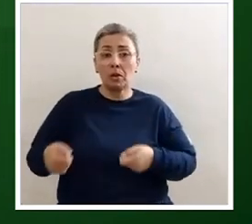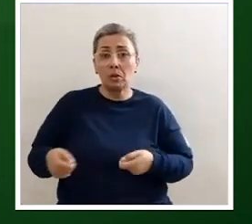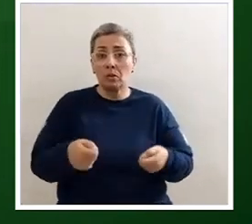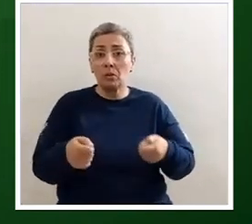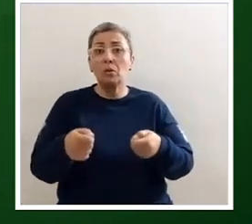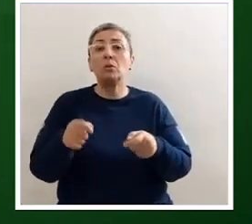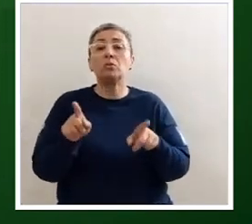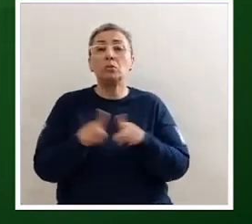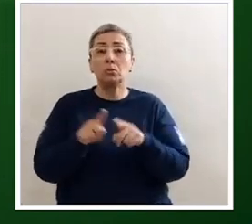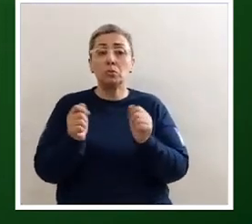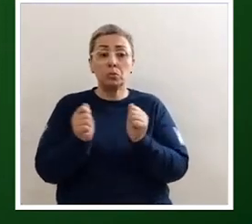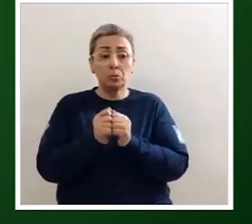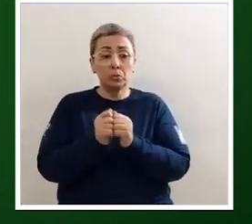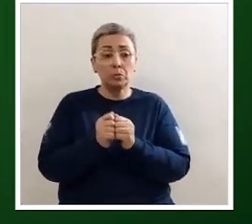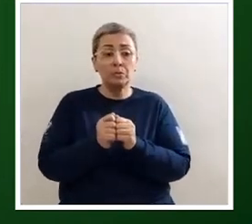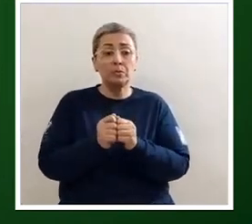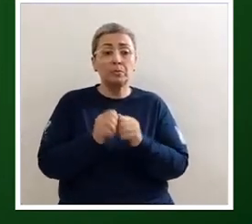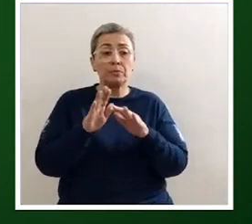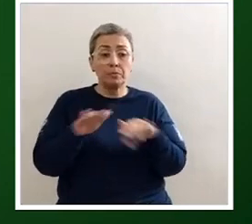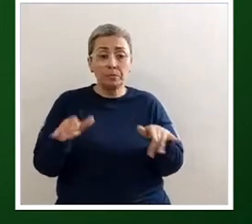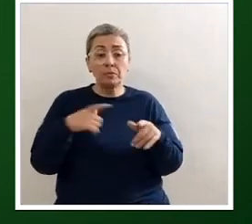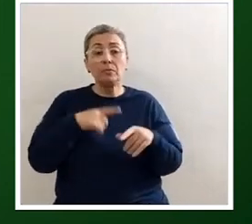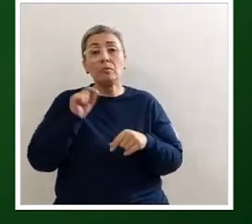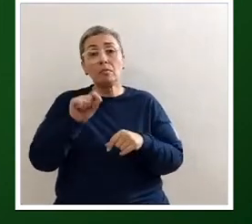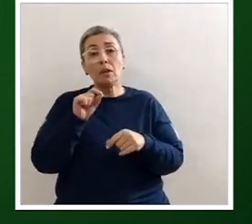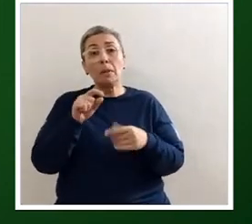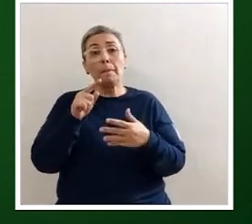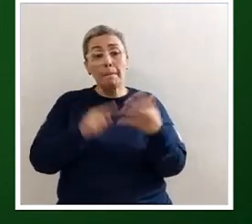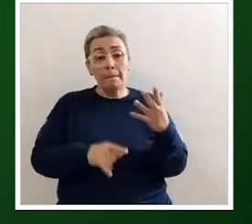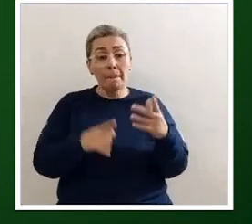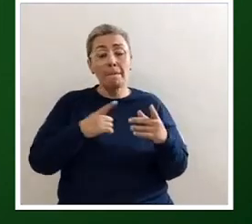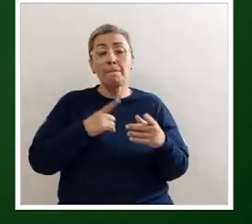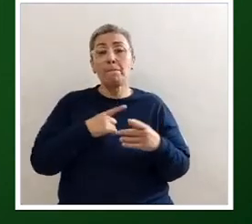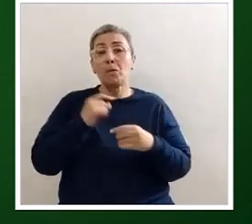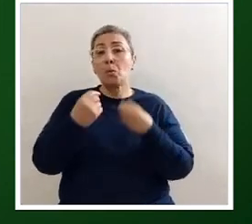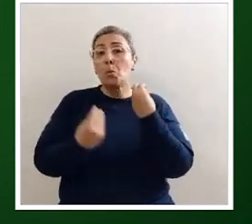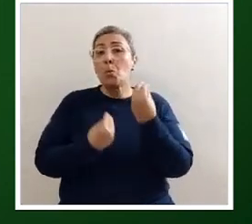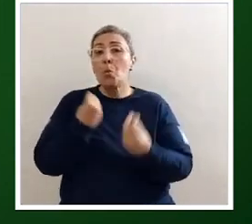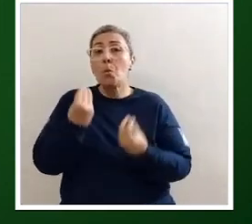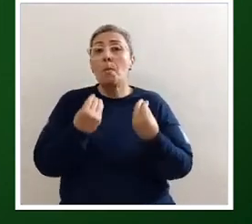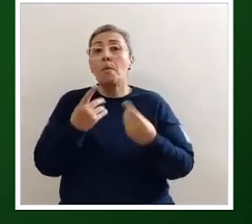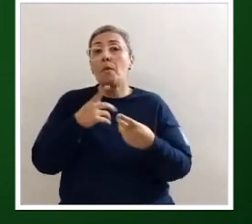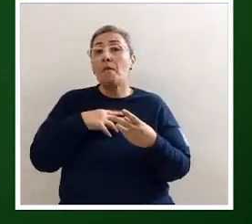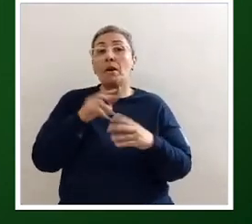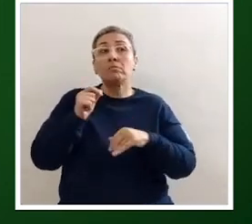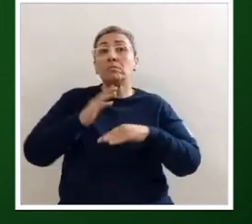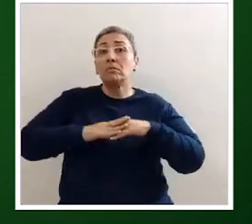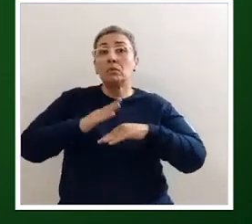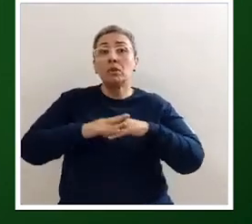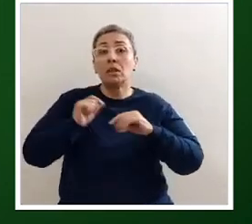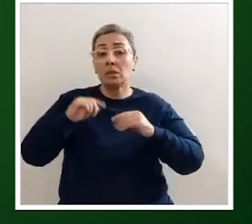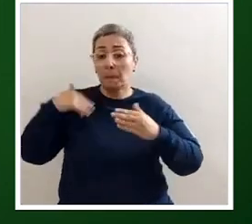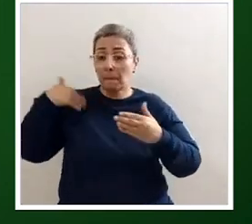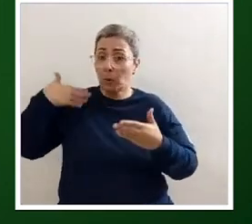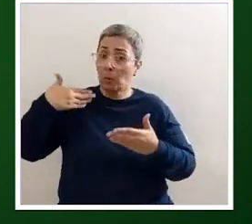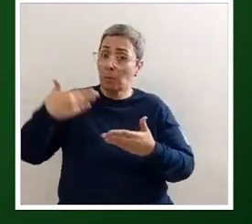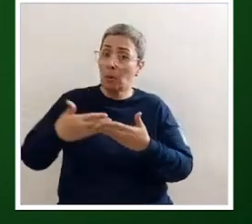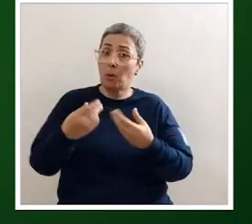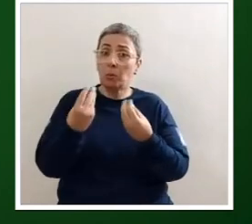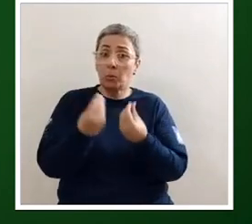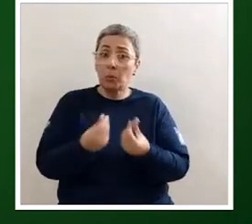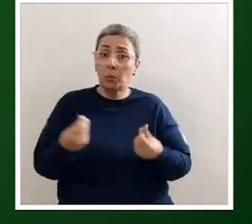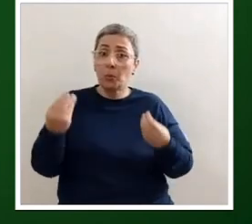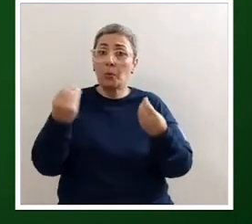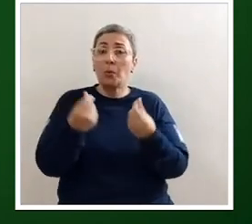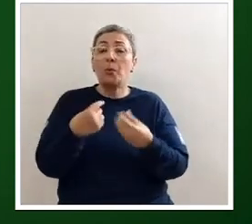uma outra criança então é a questão toda é esta né é como que a gente faz todo esse processo de sensibilização